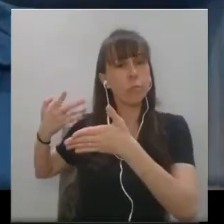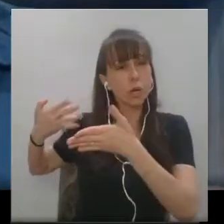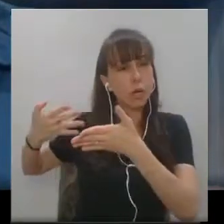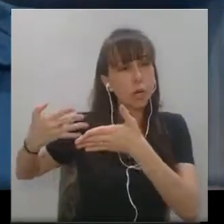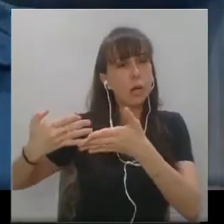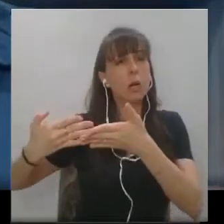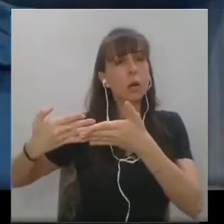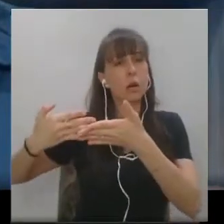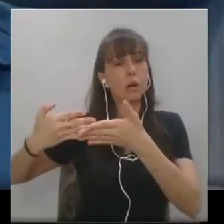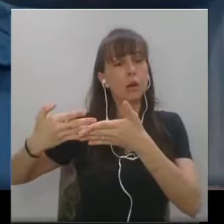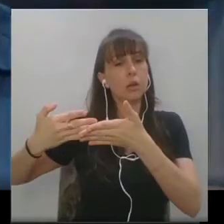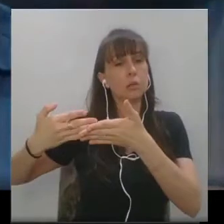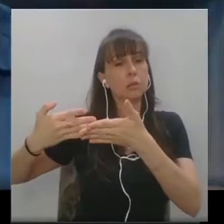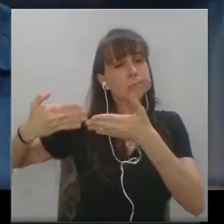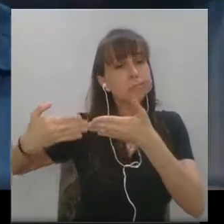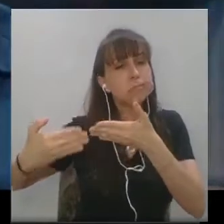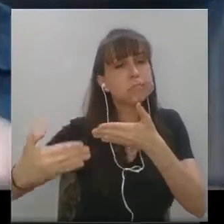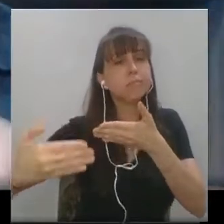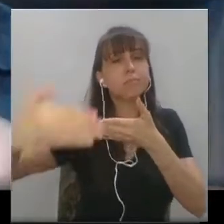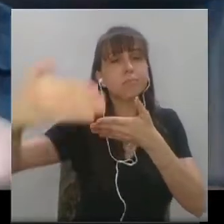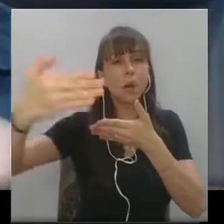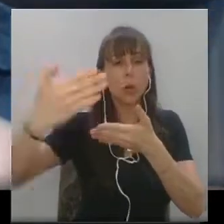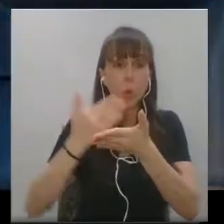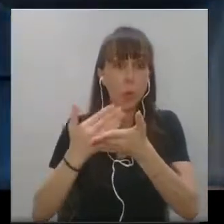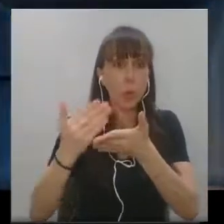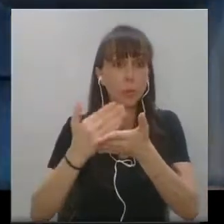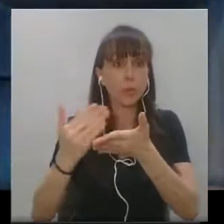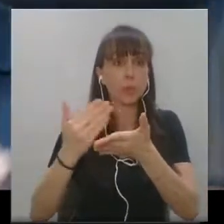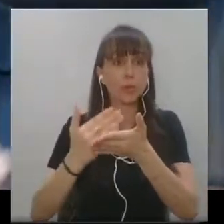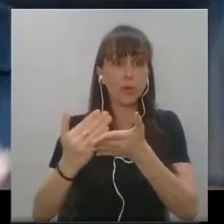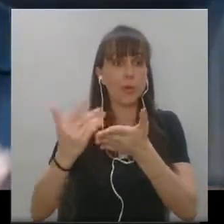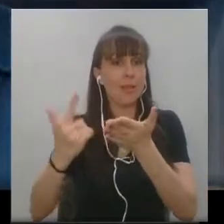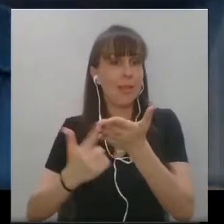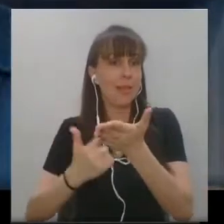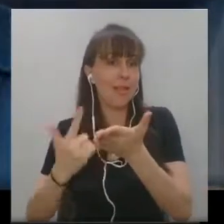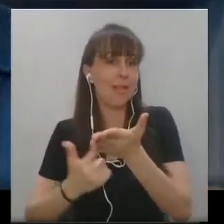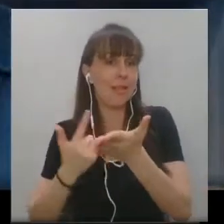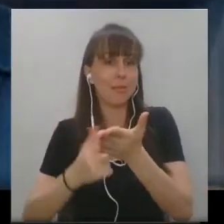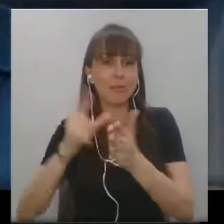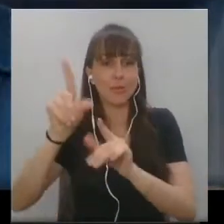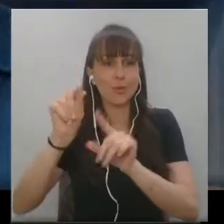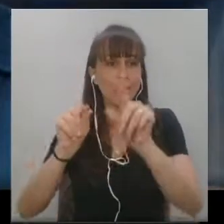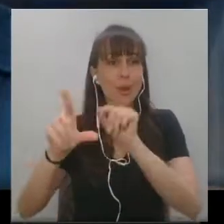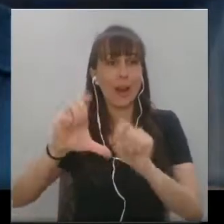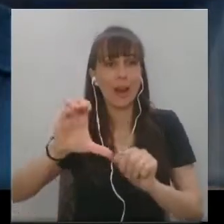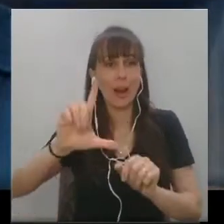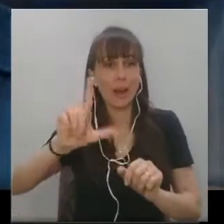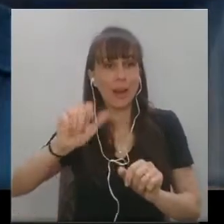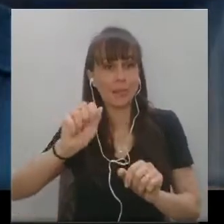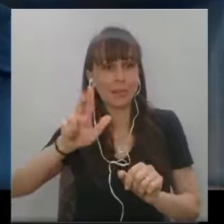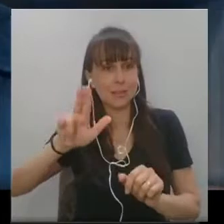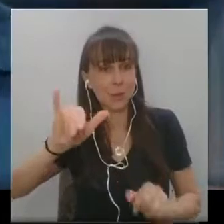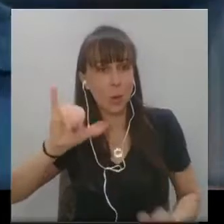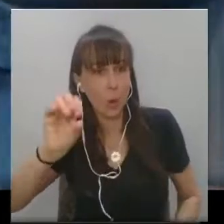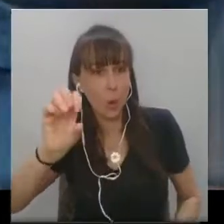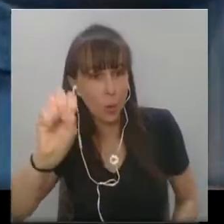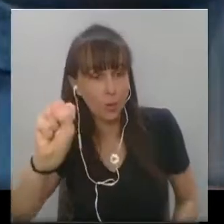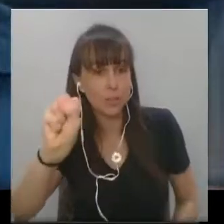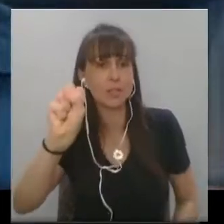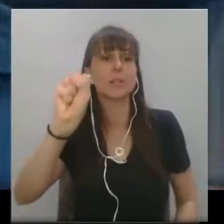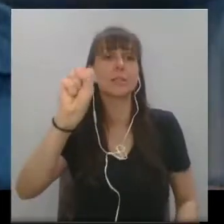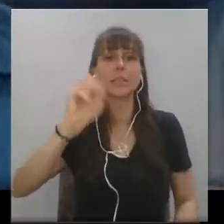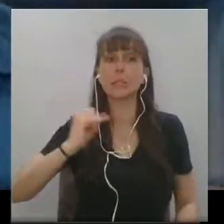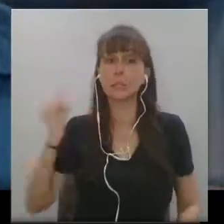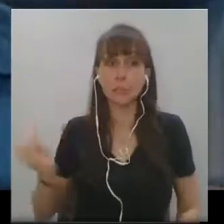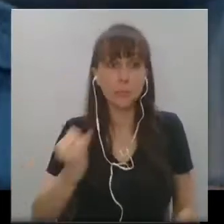as instituições foram estabelecendo obras e dizendo, ó, essas são obras clássicas que devem ser lidas, por várias gerações. E